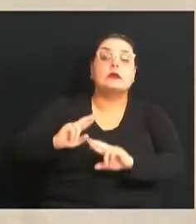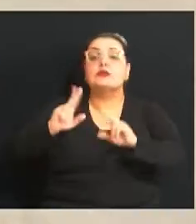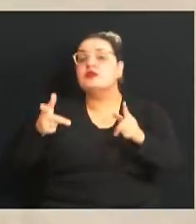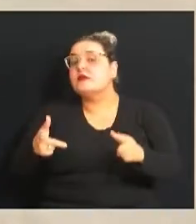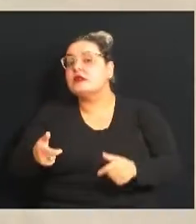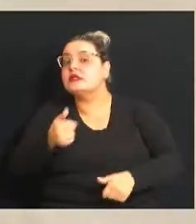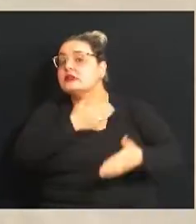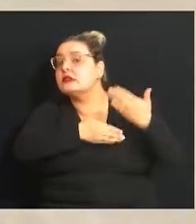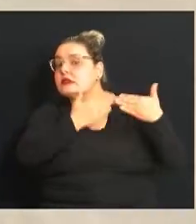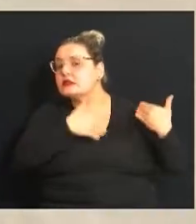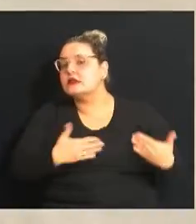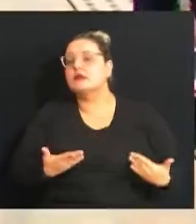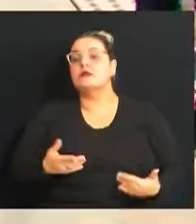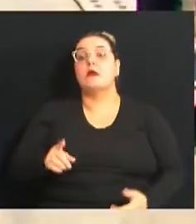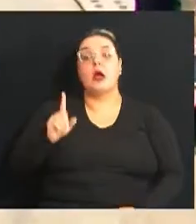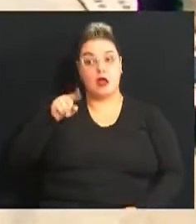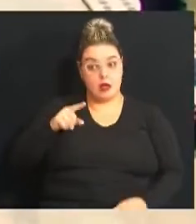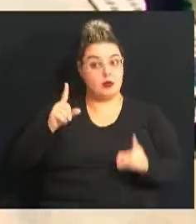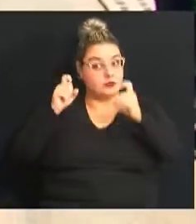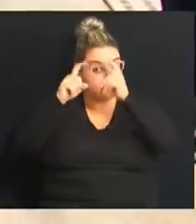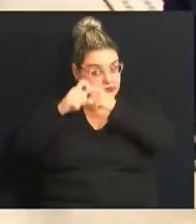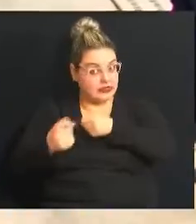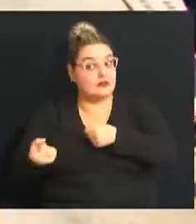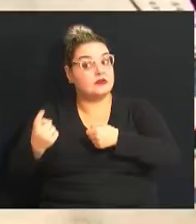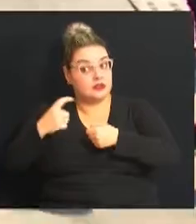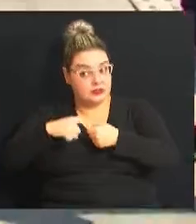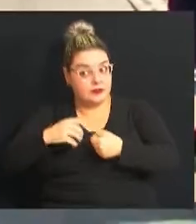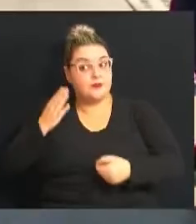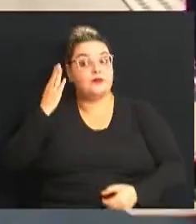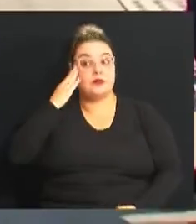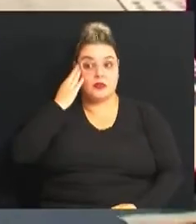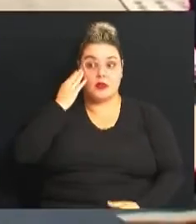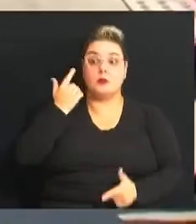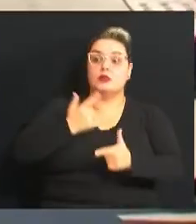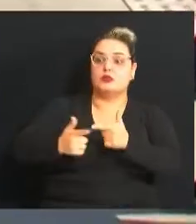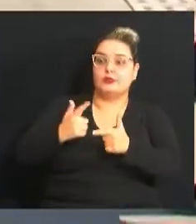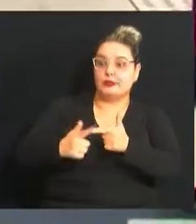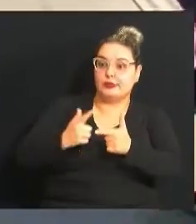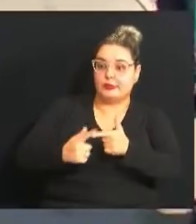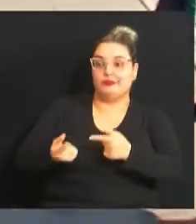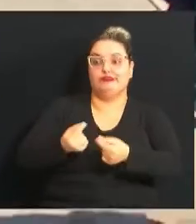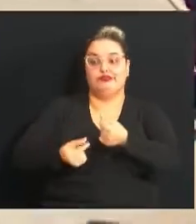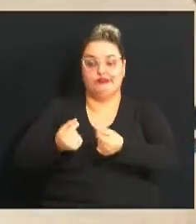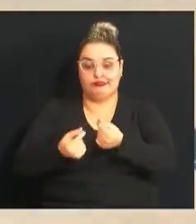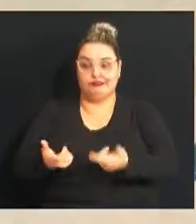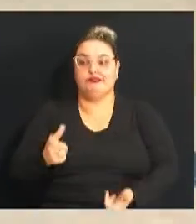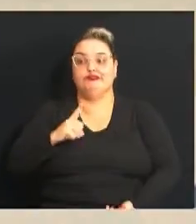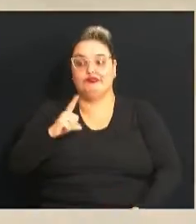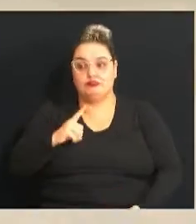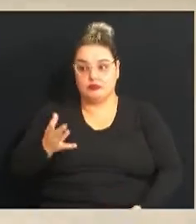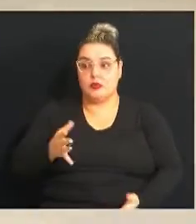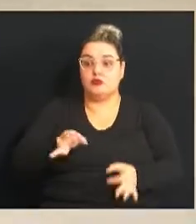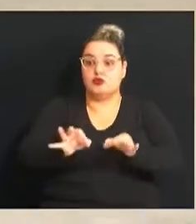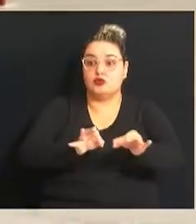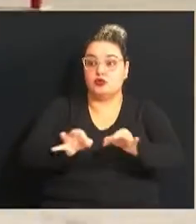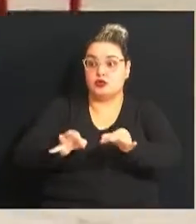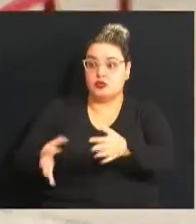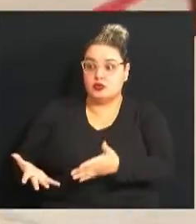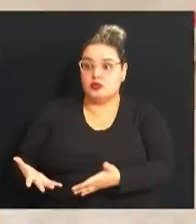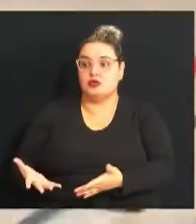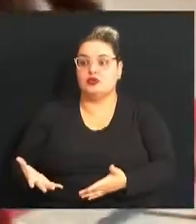é um desafio essa retomada, né? A gente sabe que o problema econômico que teve, principalmente para os organizadores de corrida de